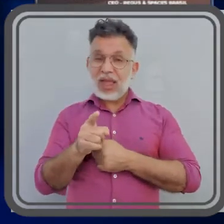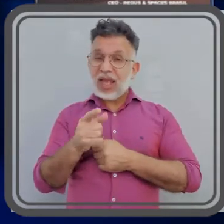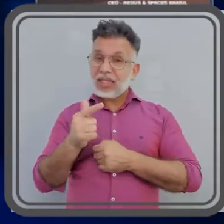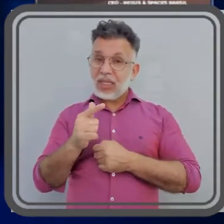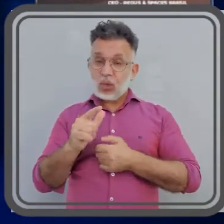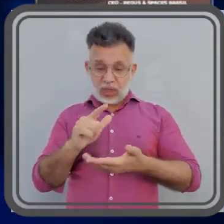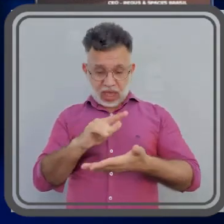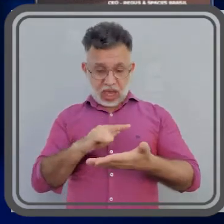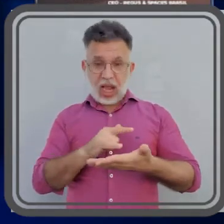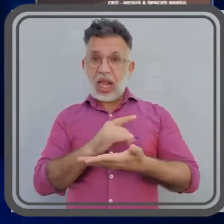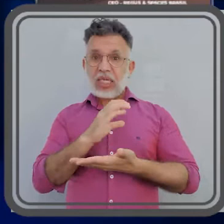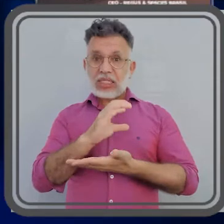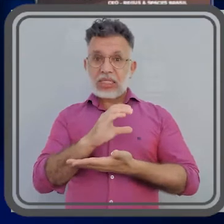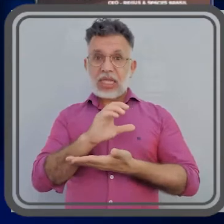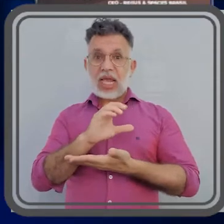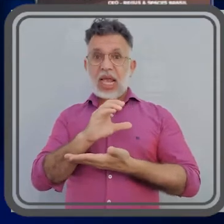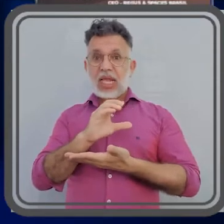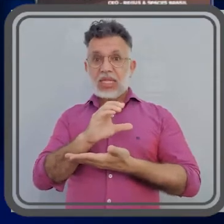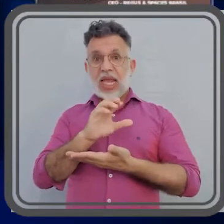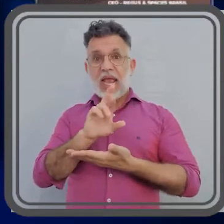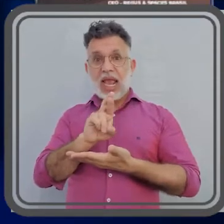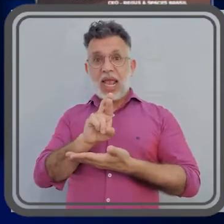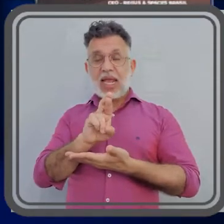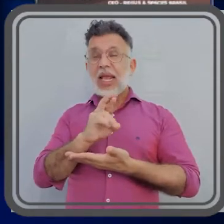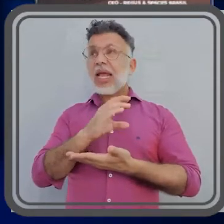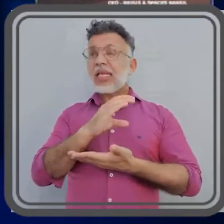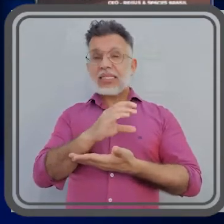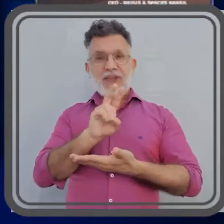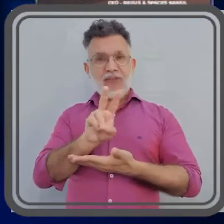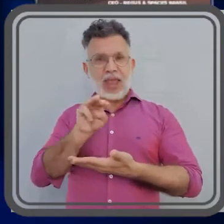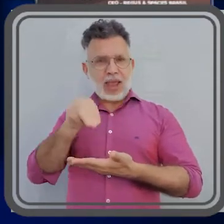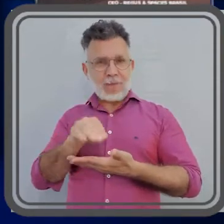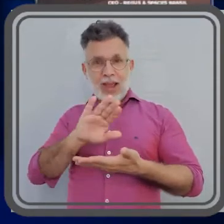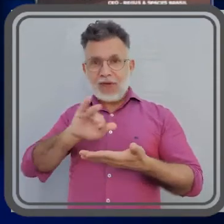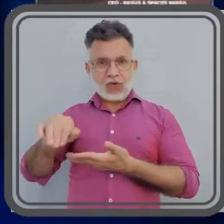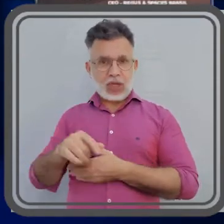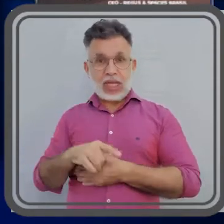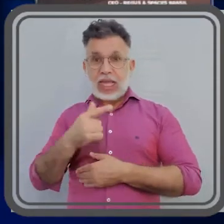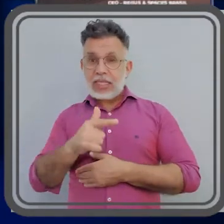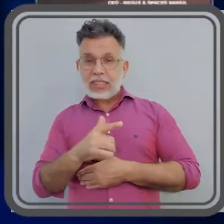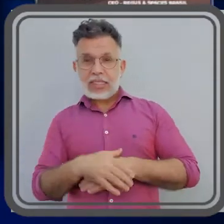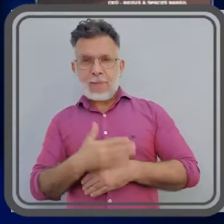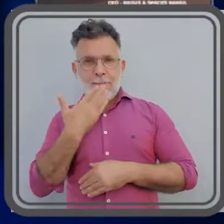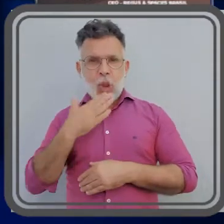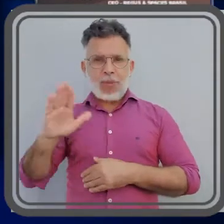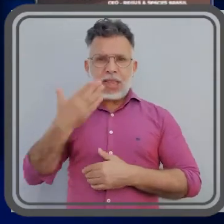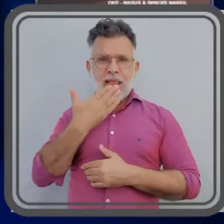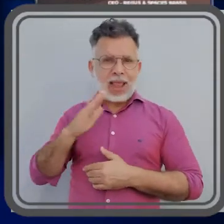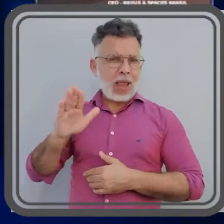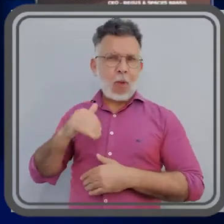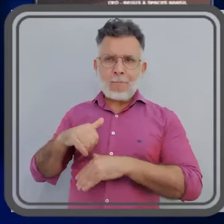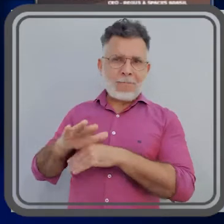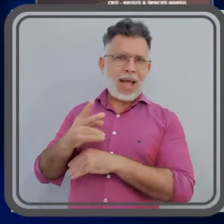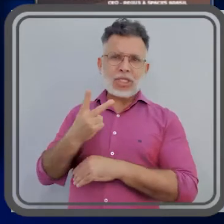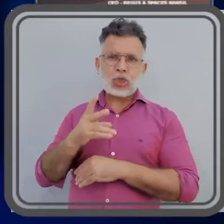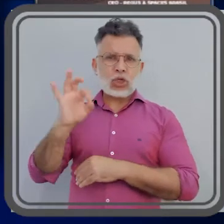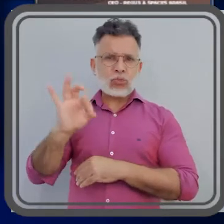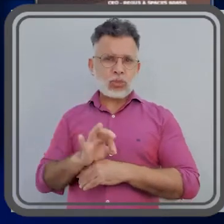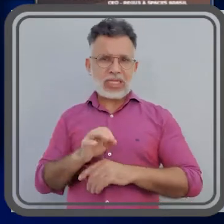Segundo, prometeu retorno fácil, né? Pode jogar fora também. Prometeu mais de 2% ao